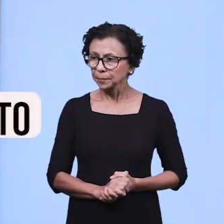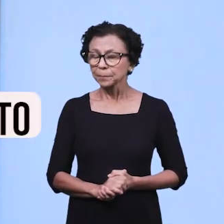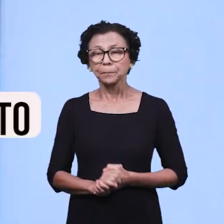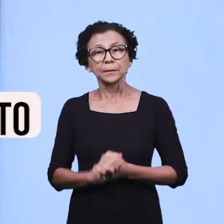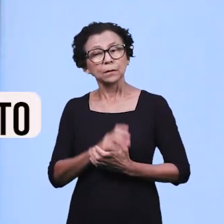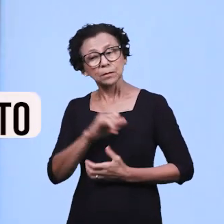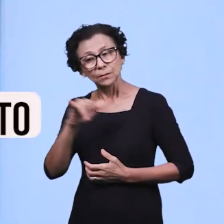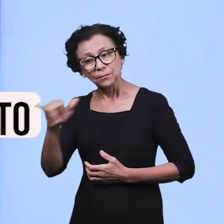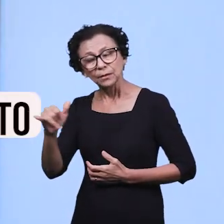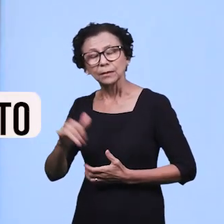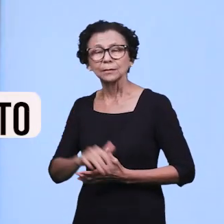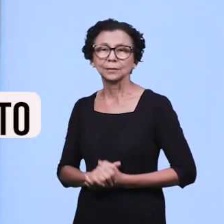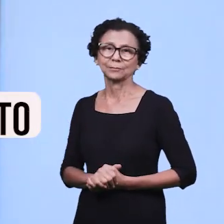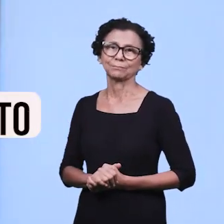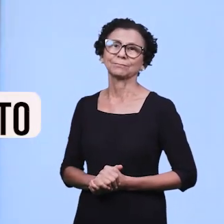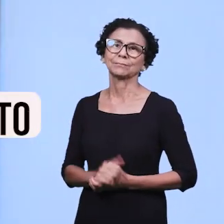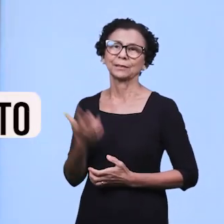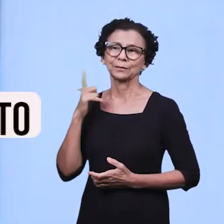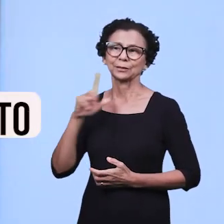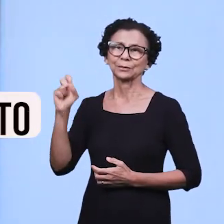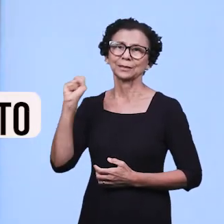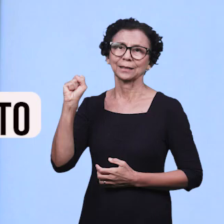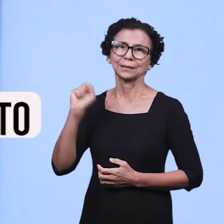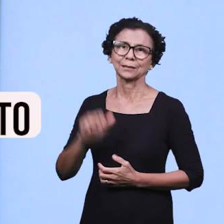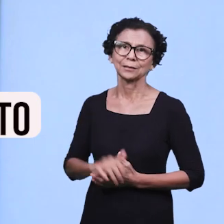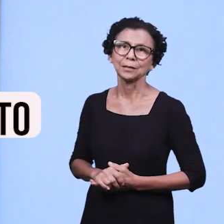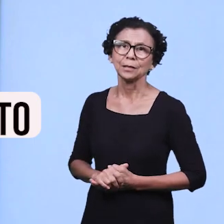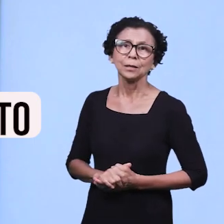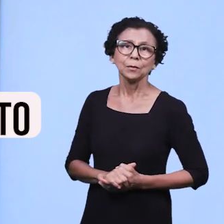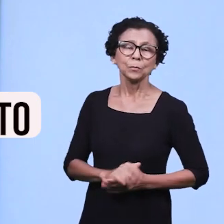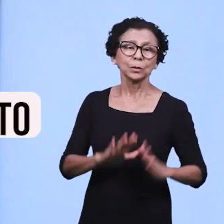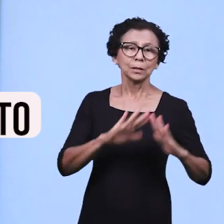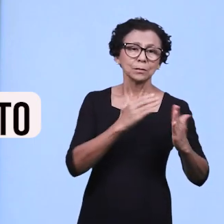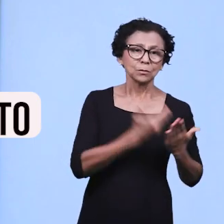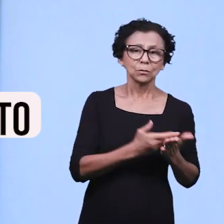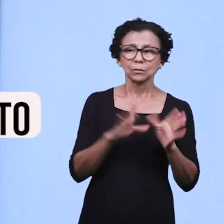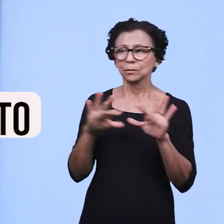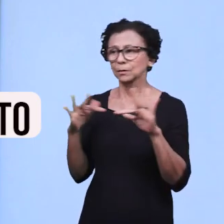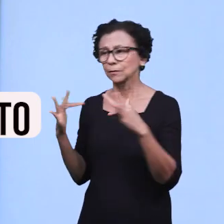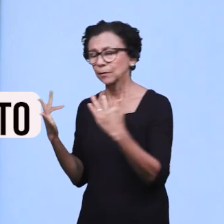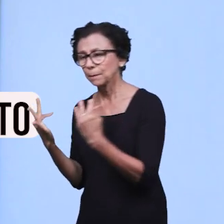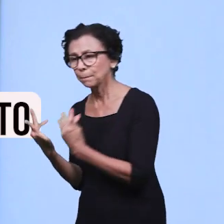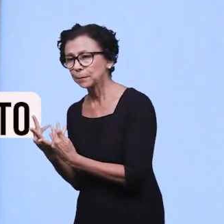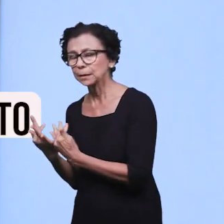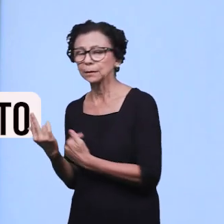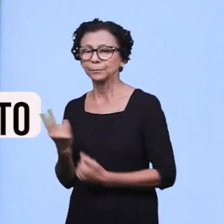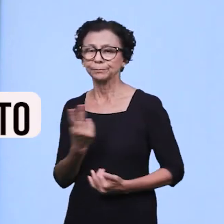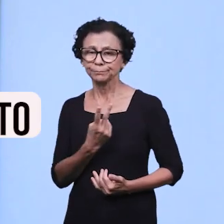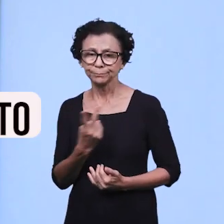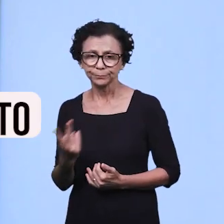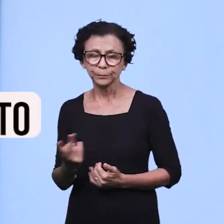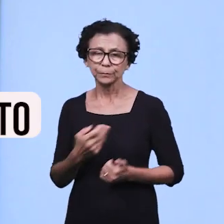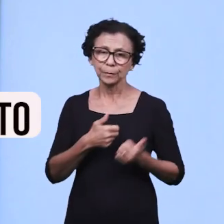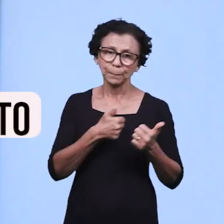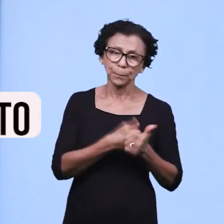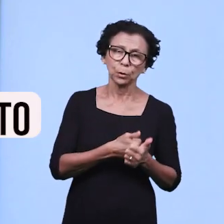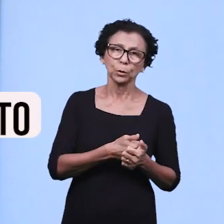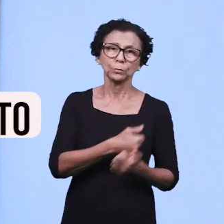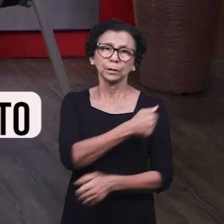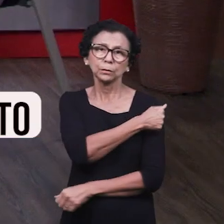assim, o sucesso é garantido, porque tem uma escola e tem uma família que estão, né, auxiliando esse estudante, esse jovem que está